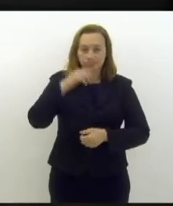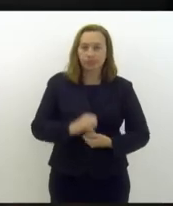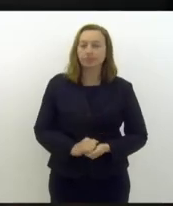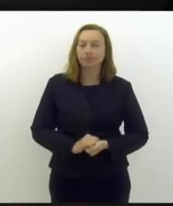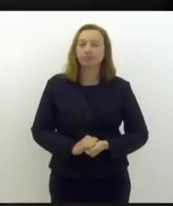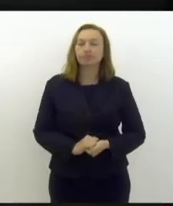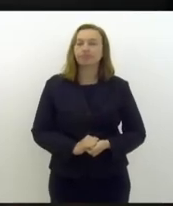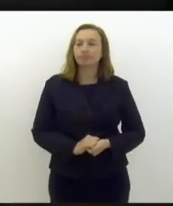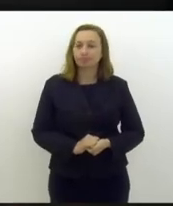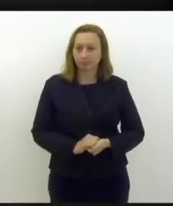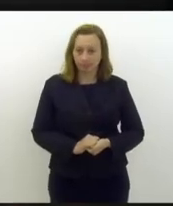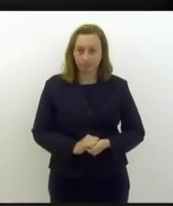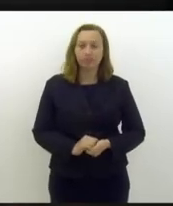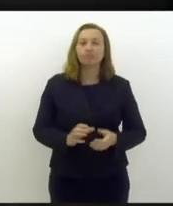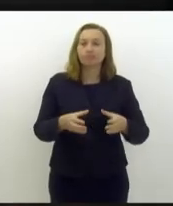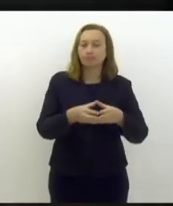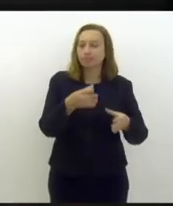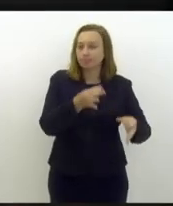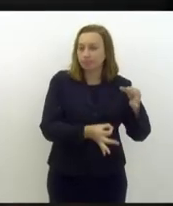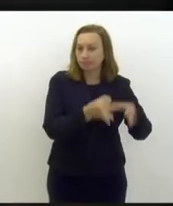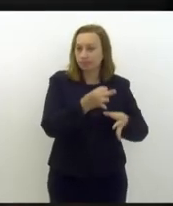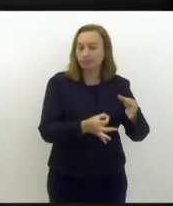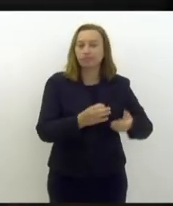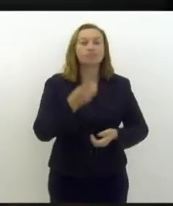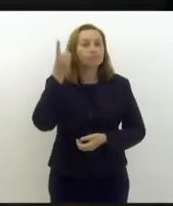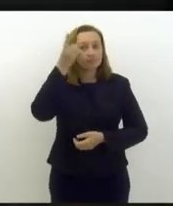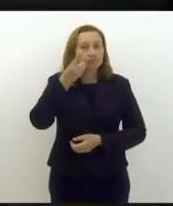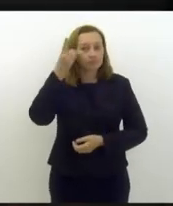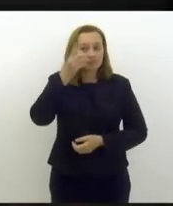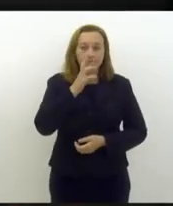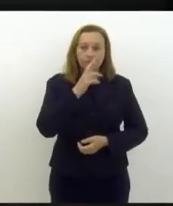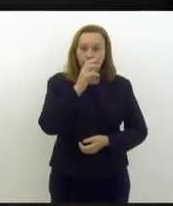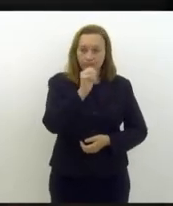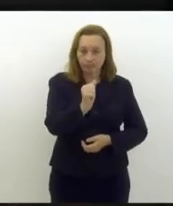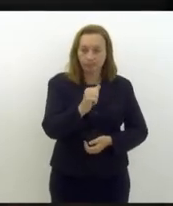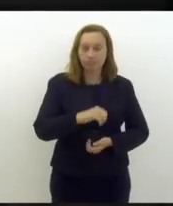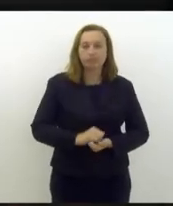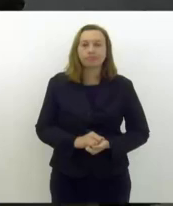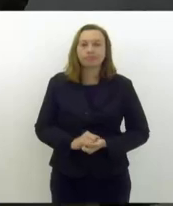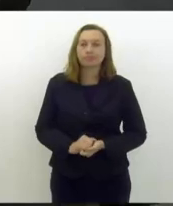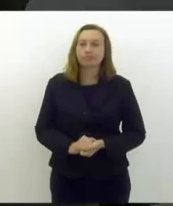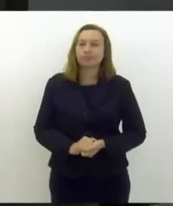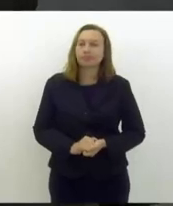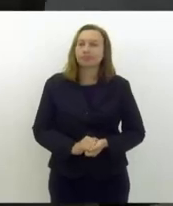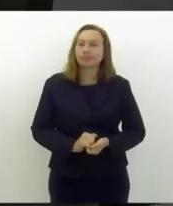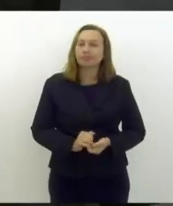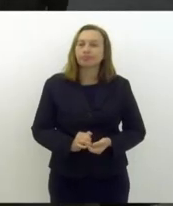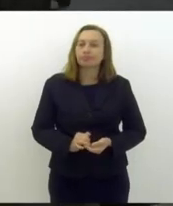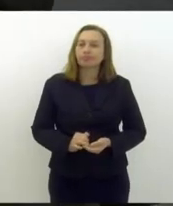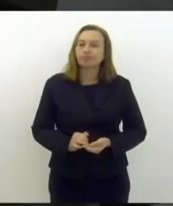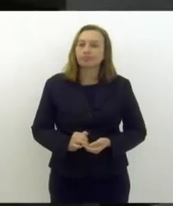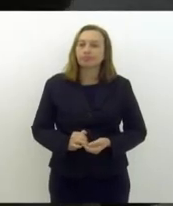para emitir parecer pela comissão de constituição e justiça Deputado Rodrigo Amorim